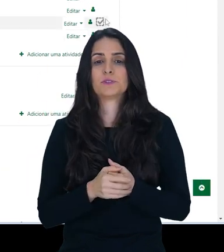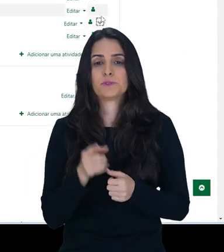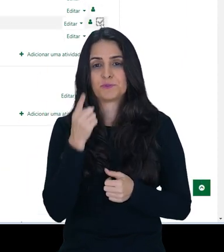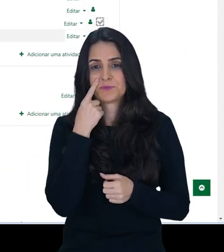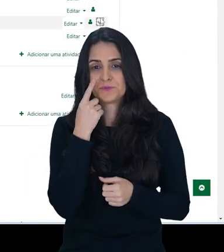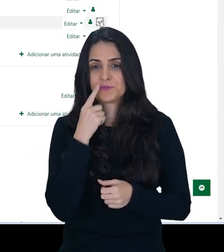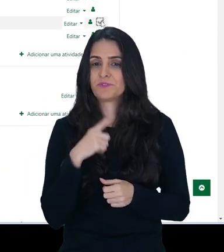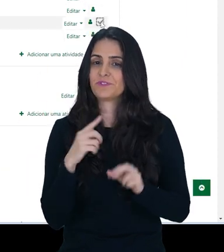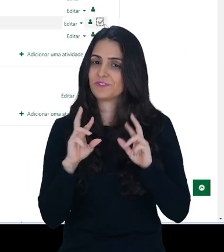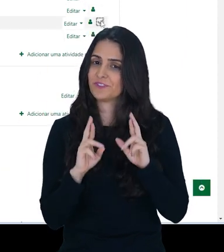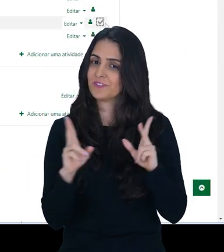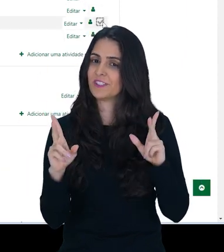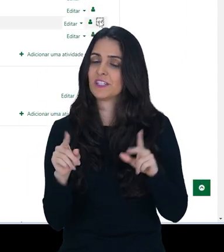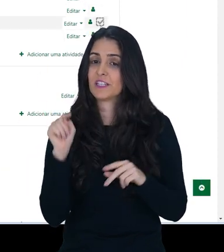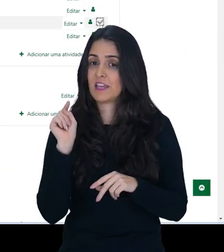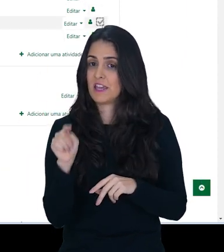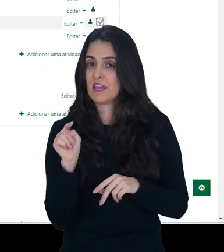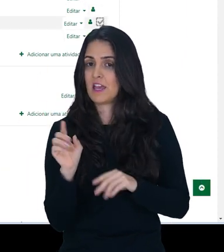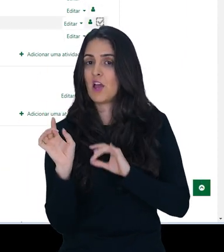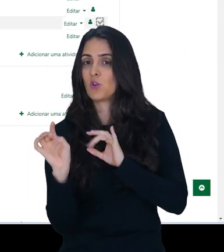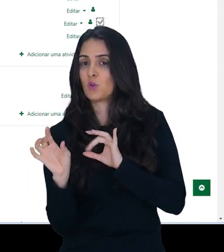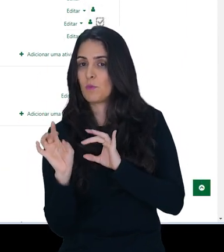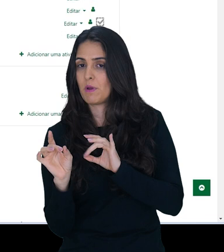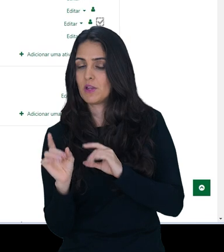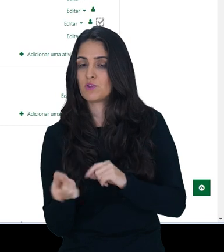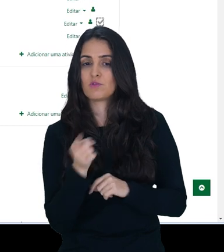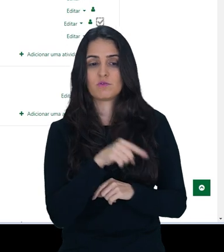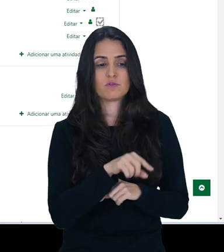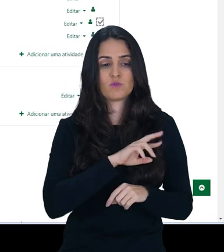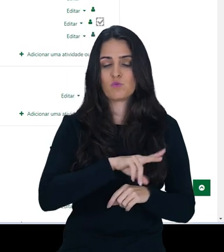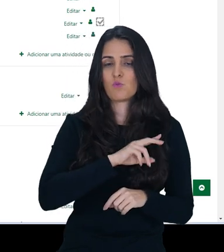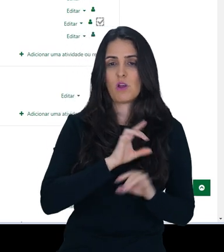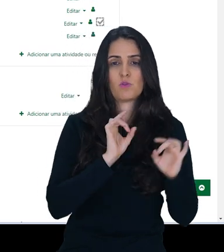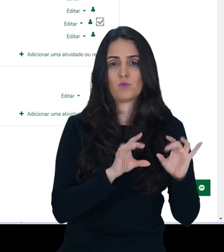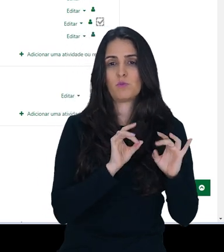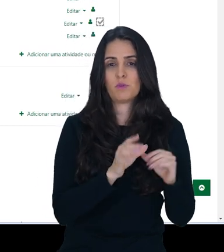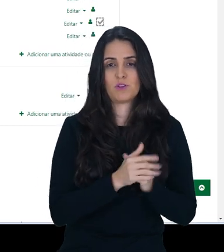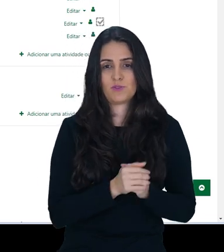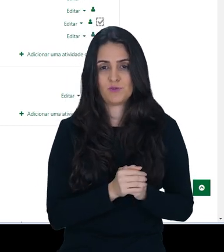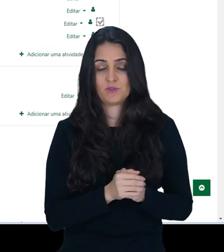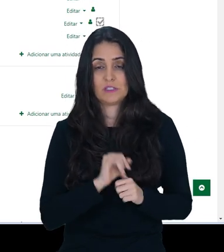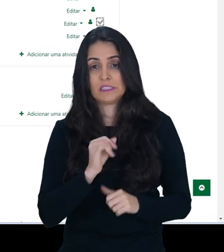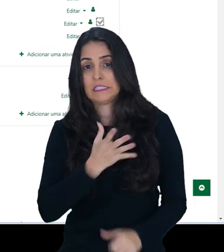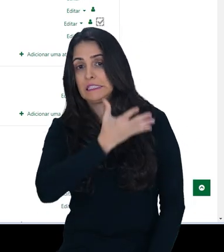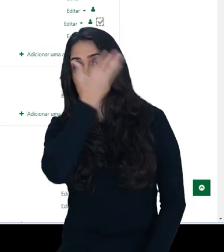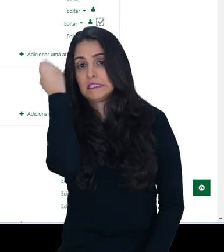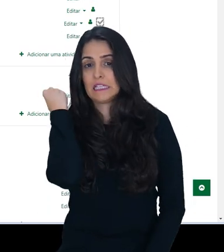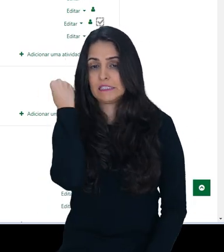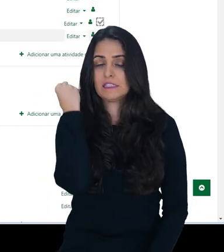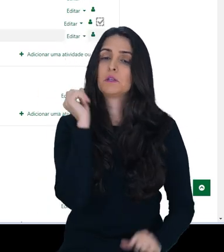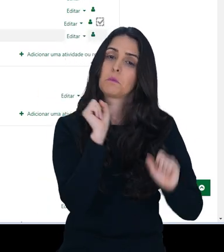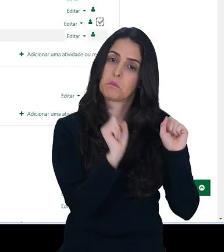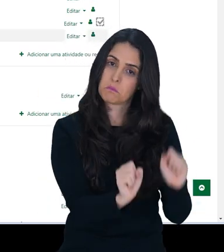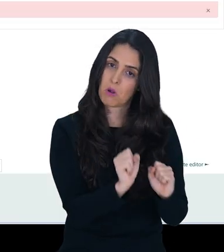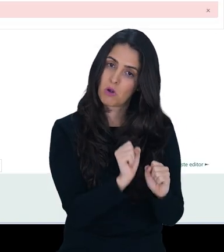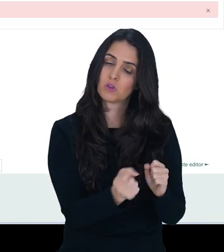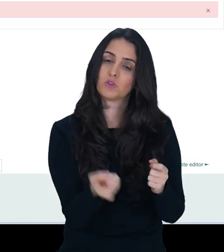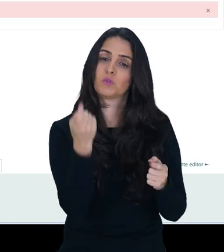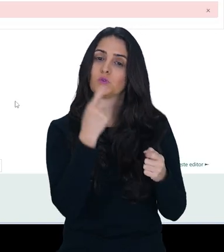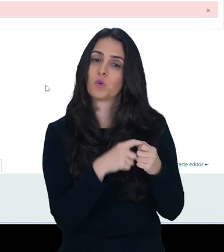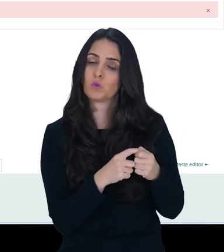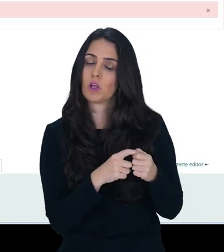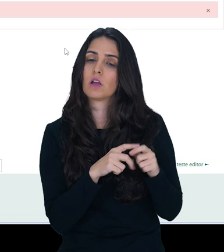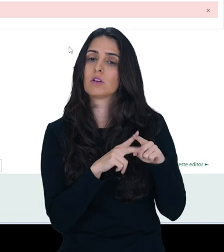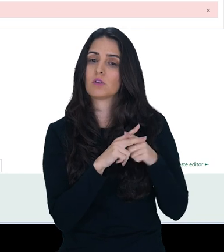a diferença aqui tá configurado automática aquela primeira aqui não Digamos que eu esqueci de configurar eu posso